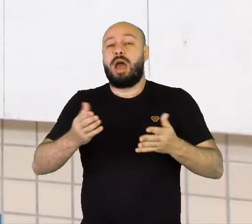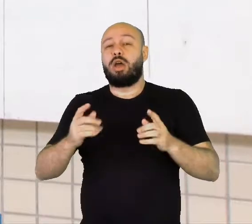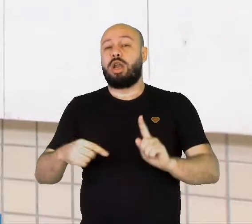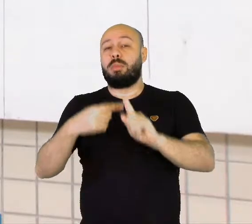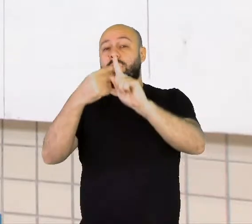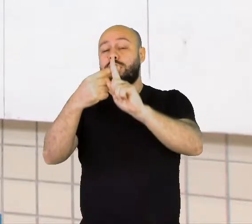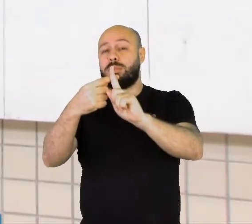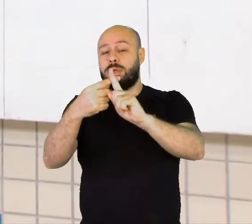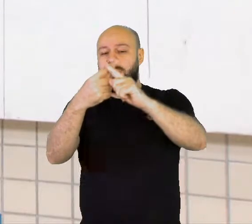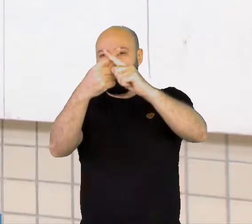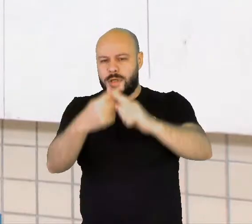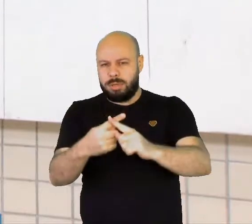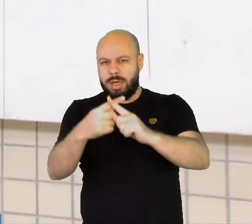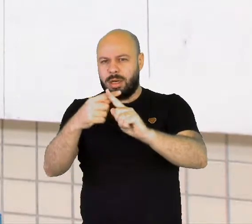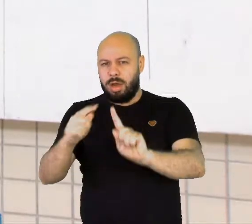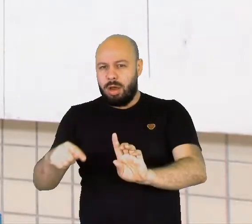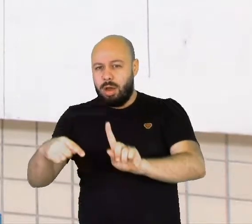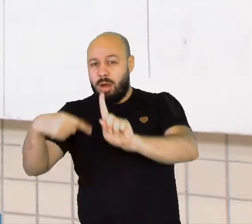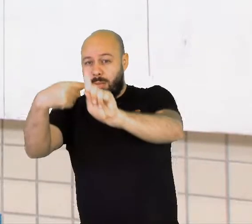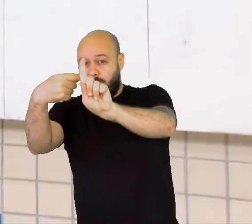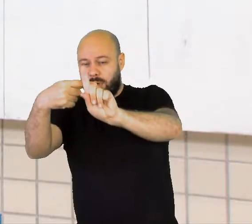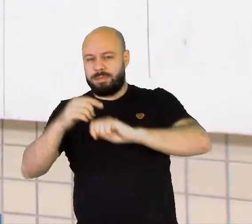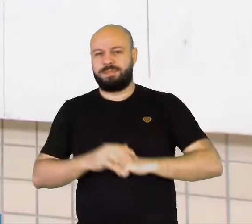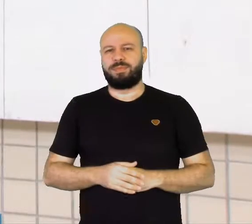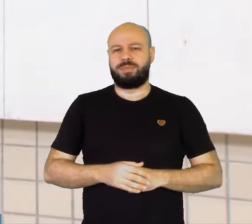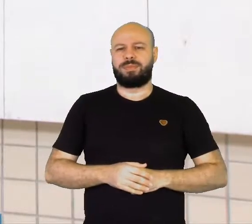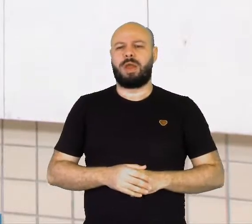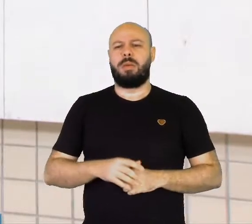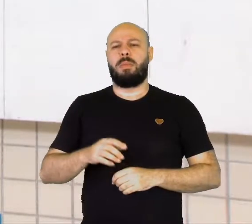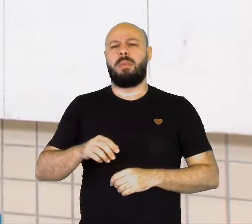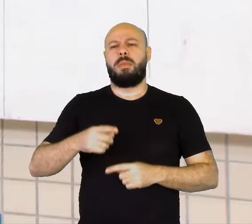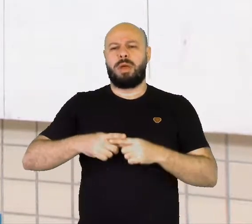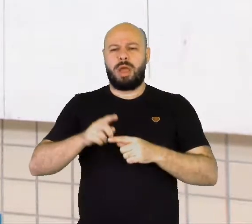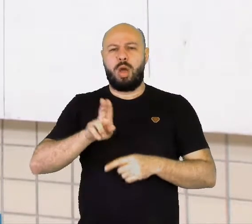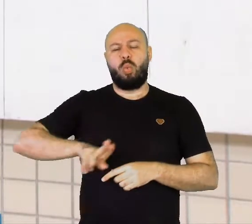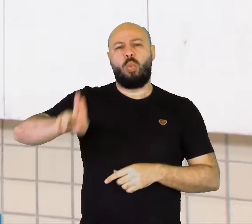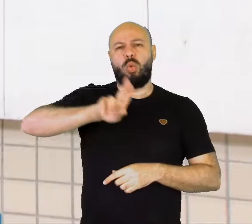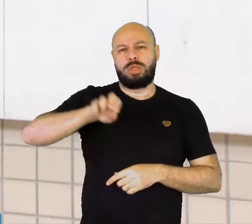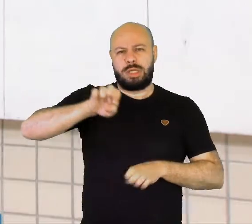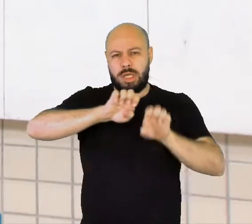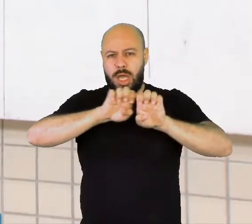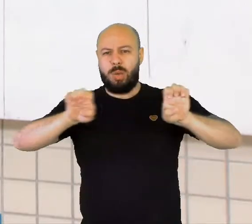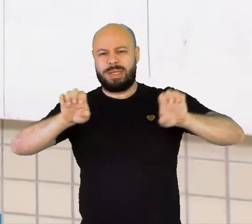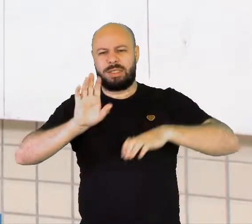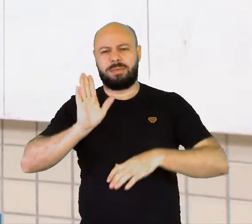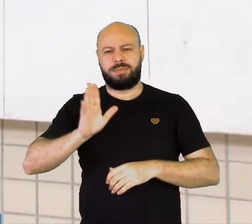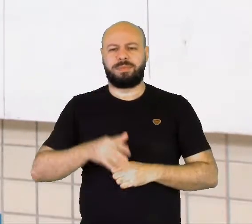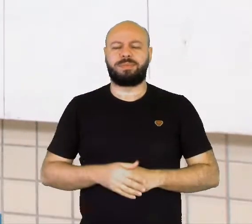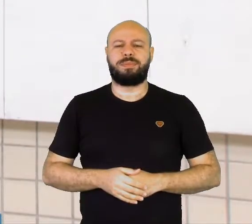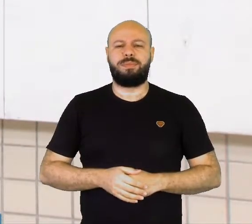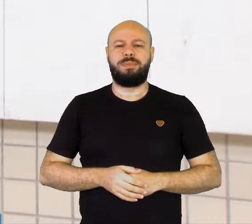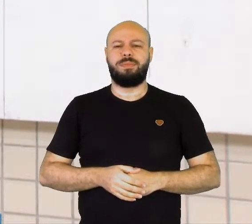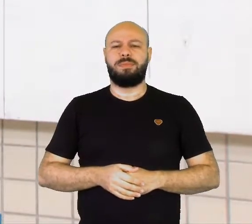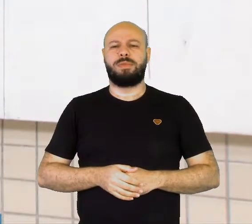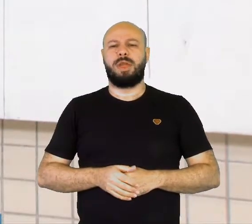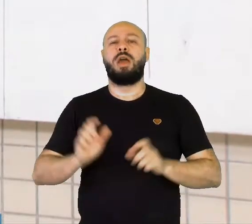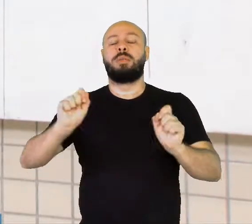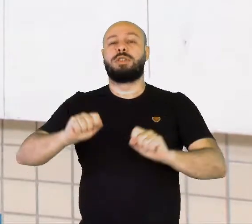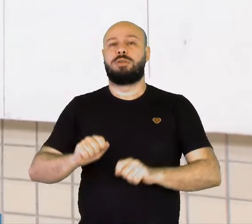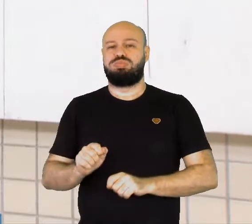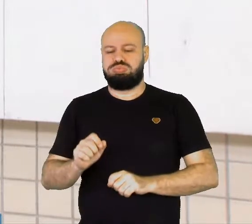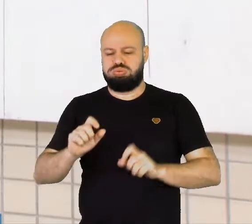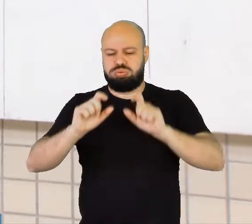mais familiar a nós, porque é o que ocorre igual na nossa equação. Então, a gente pode multiplicar os dois membros